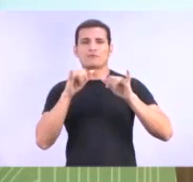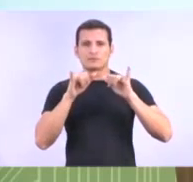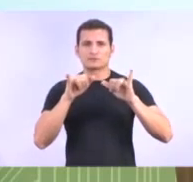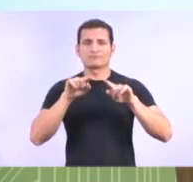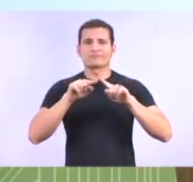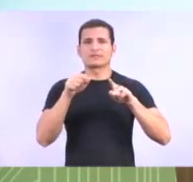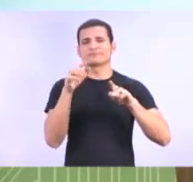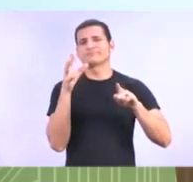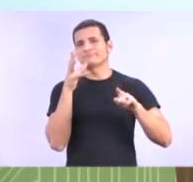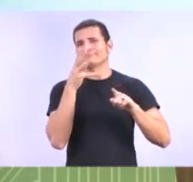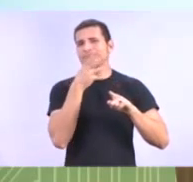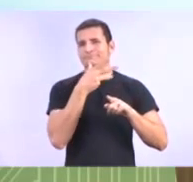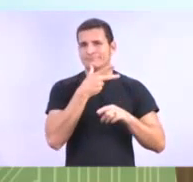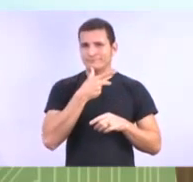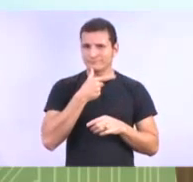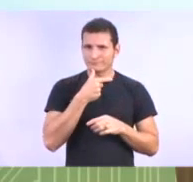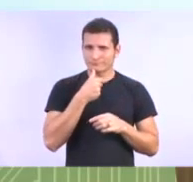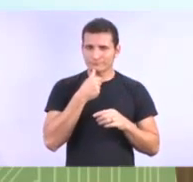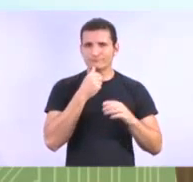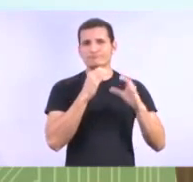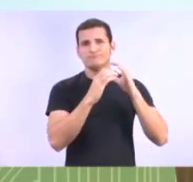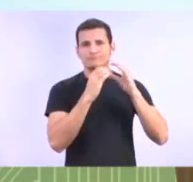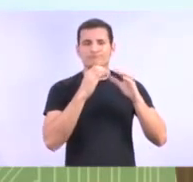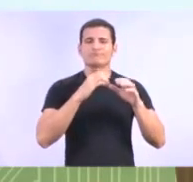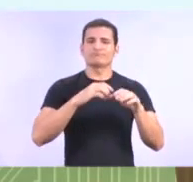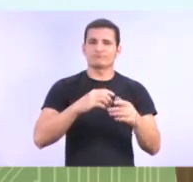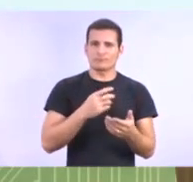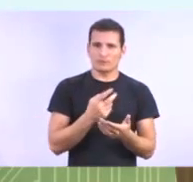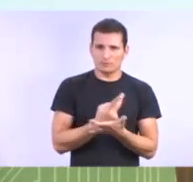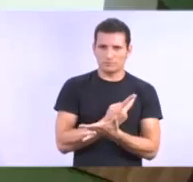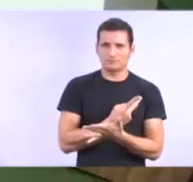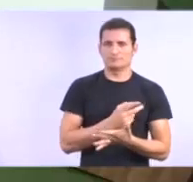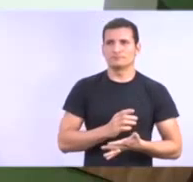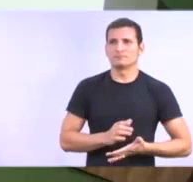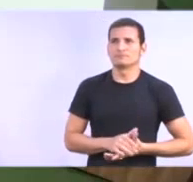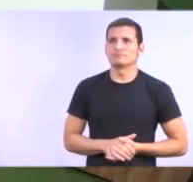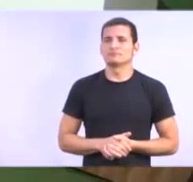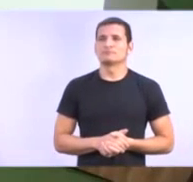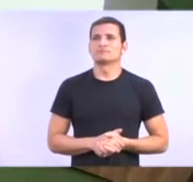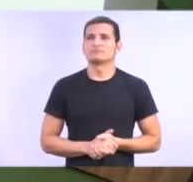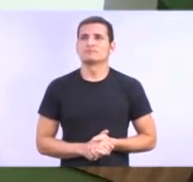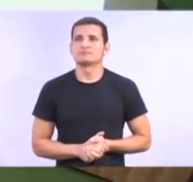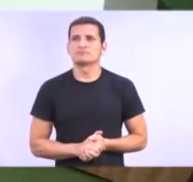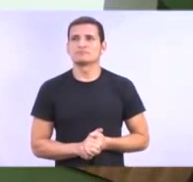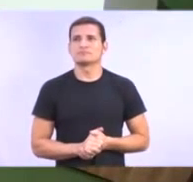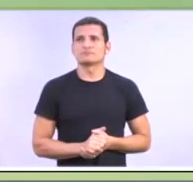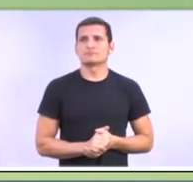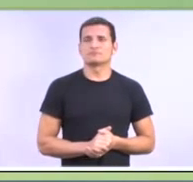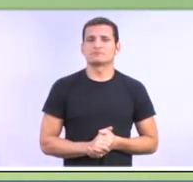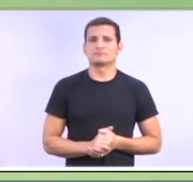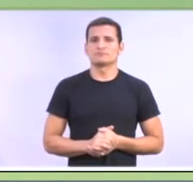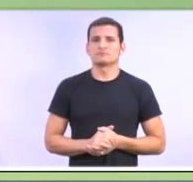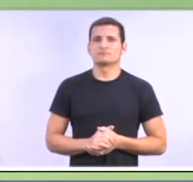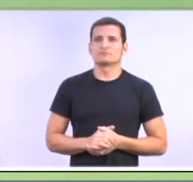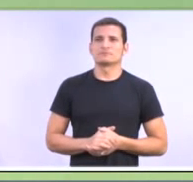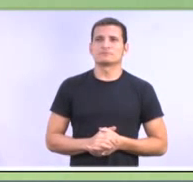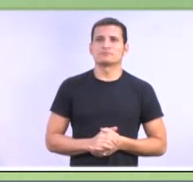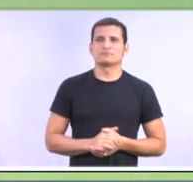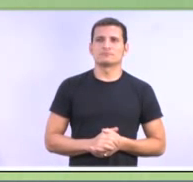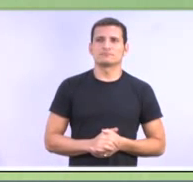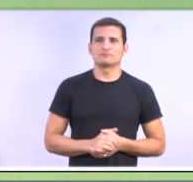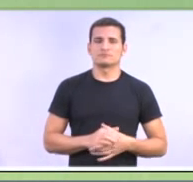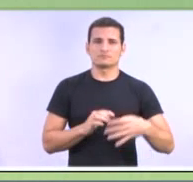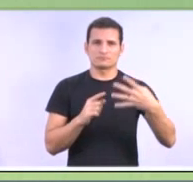demora um pouquinho a mais. A comunicação acontece. E, por final, a segurança.